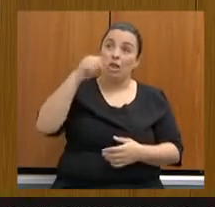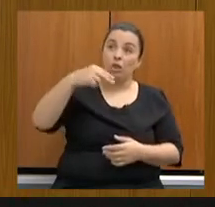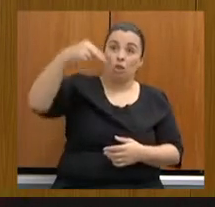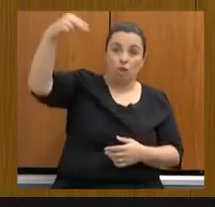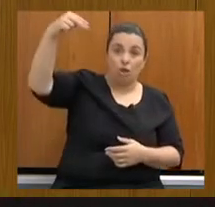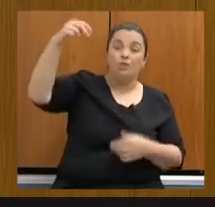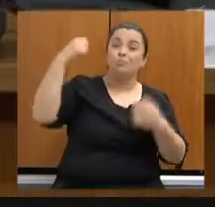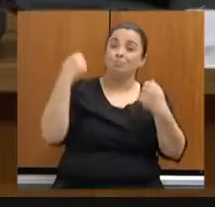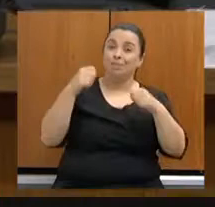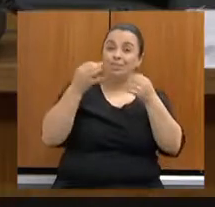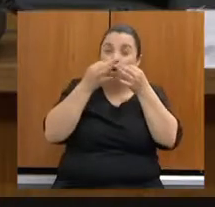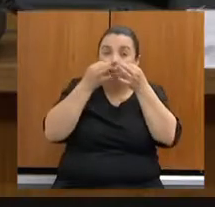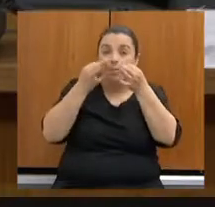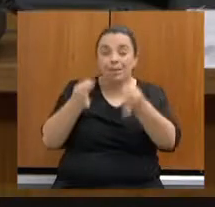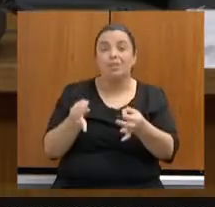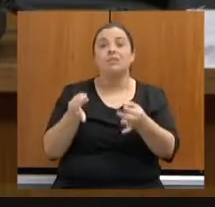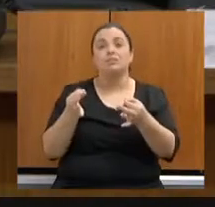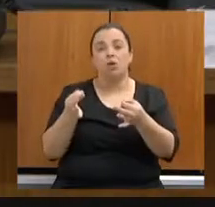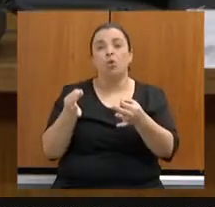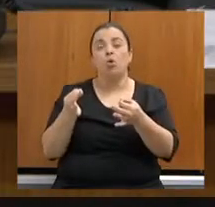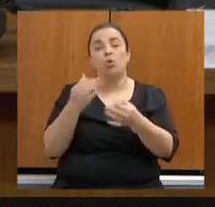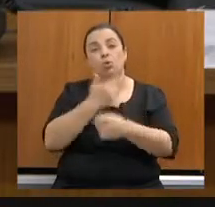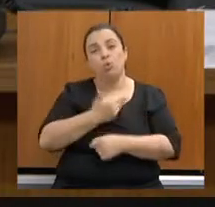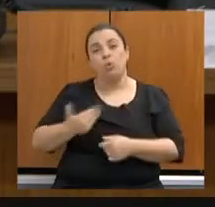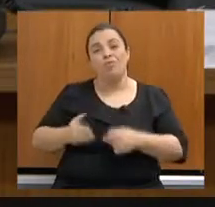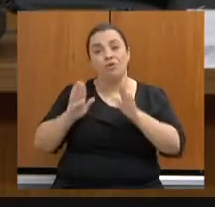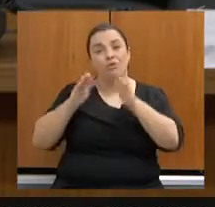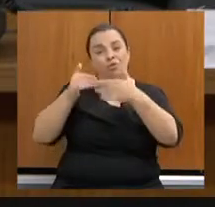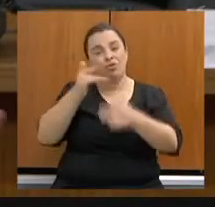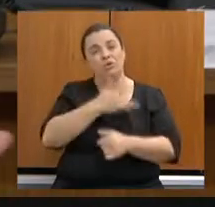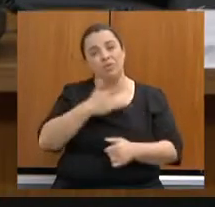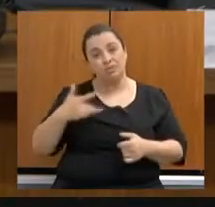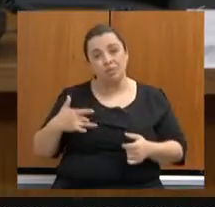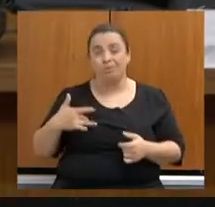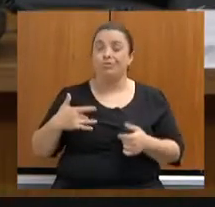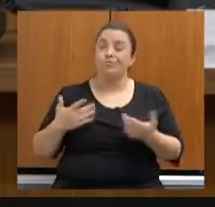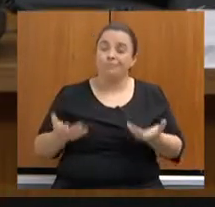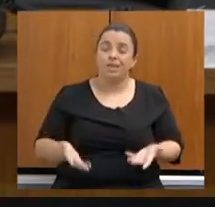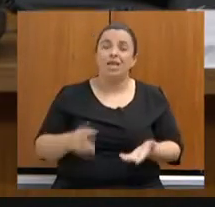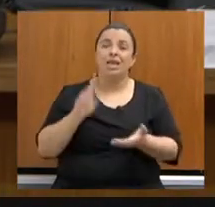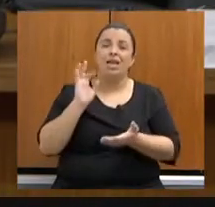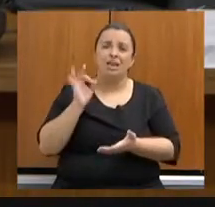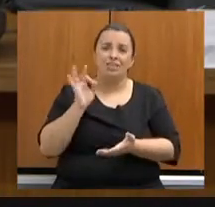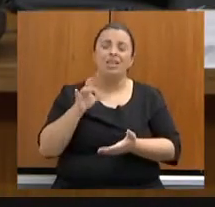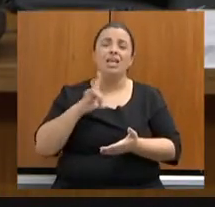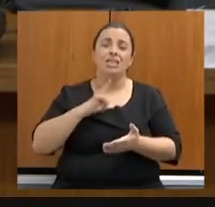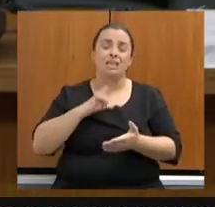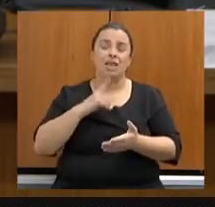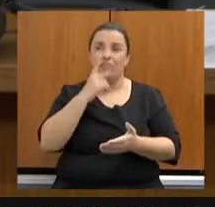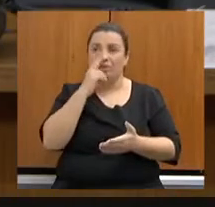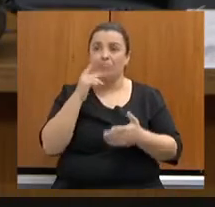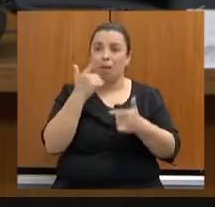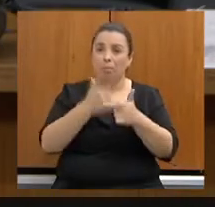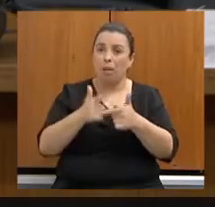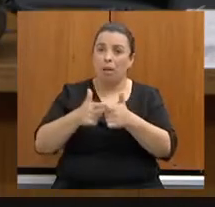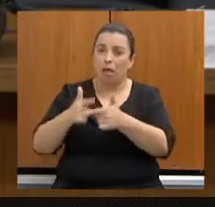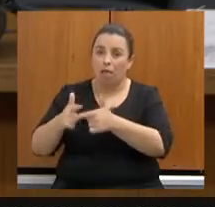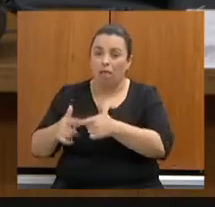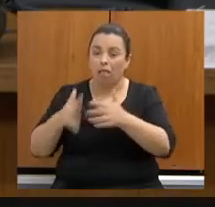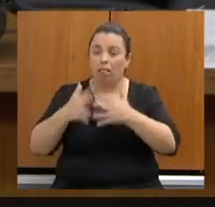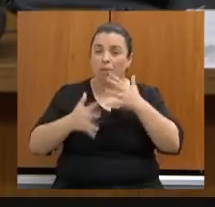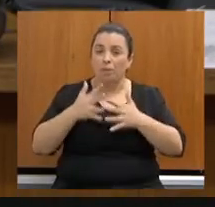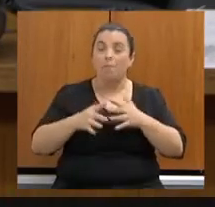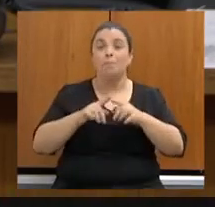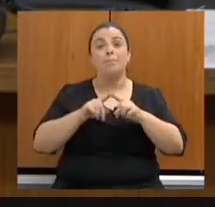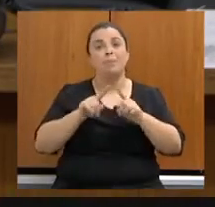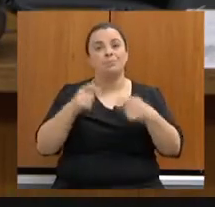o governo toda ciente disso mas a gente tem todas as limitações que você conhecem em relação ao